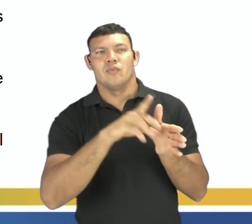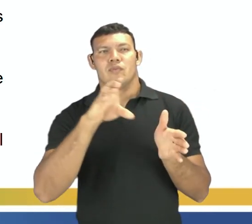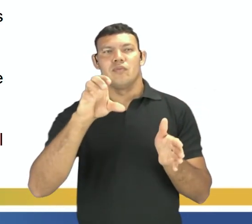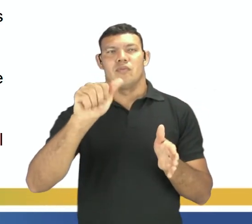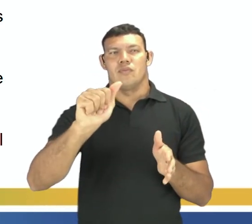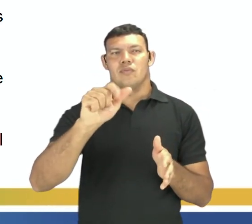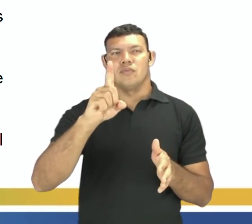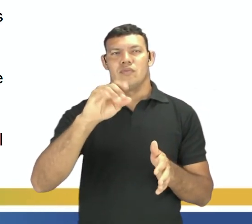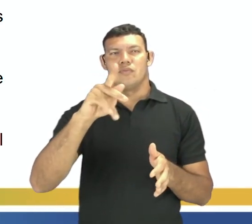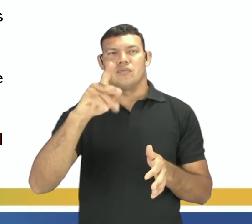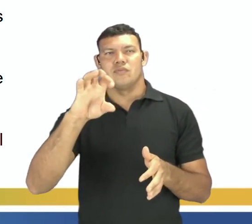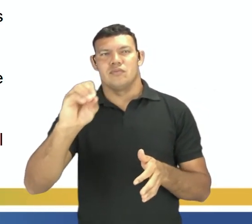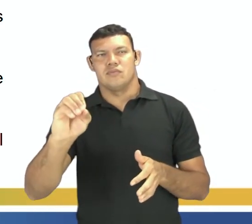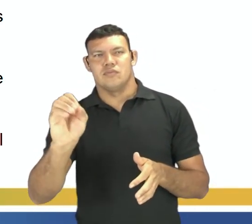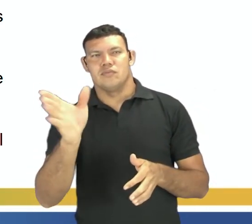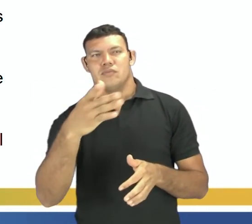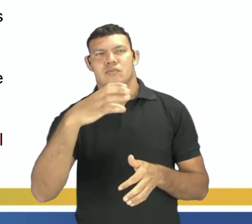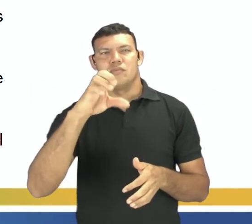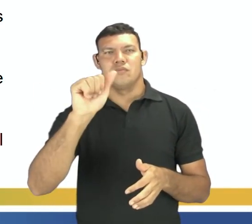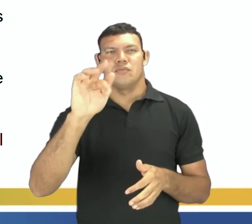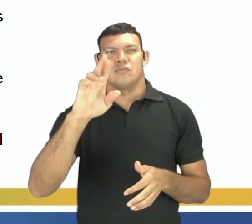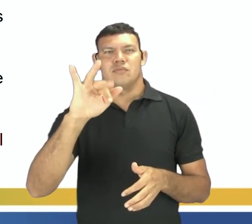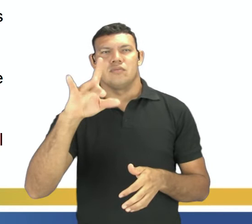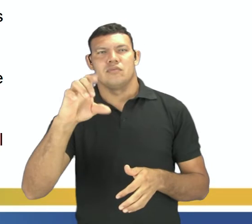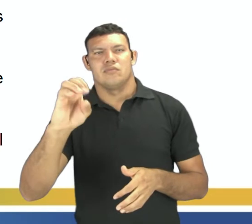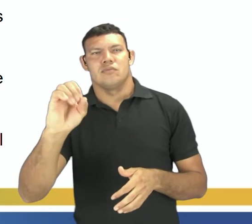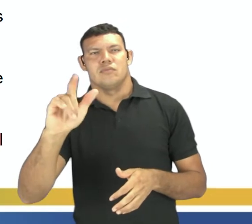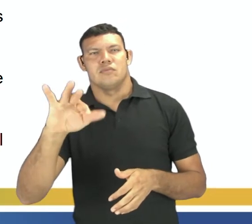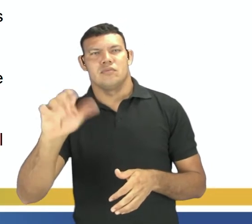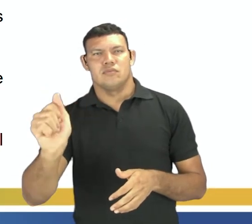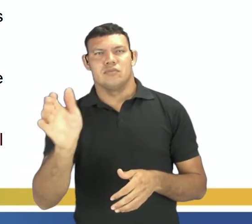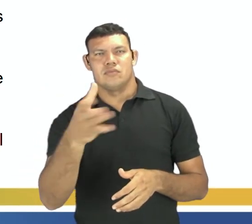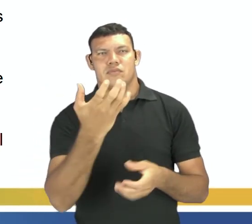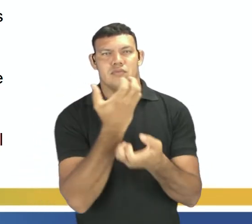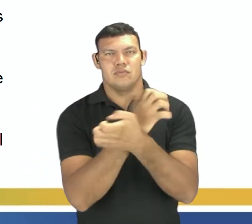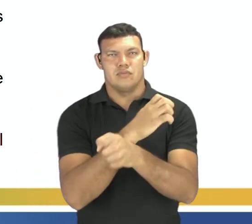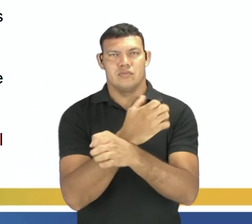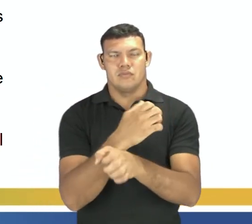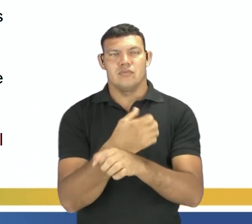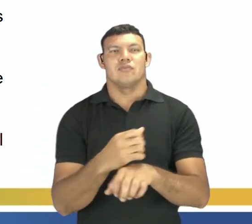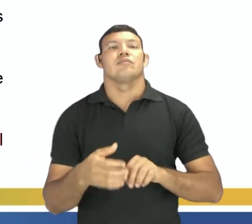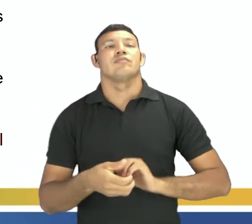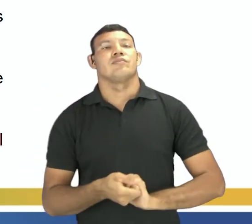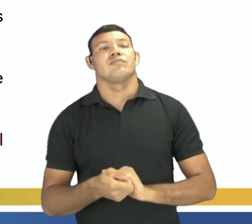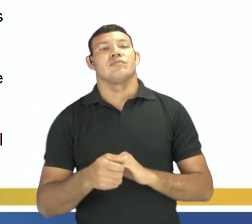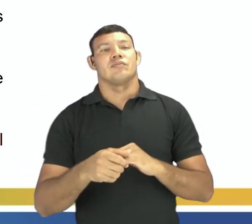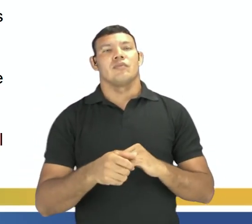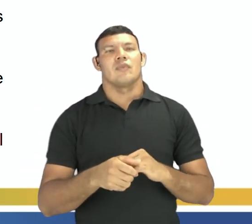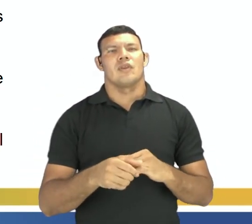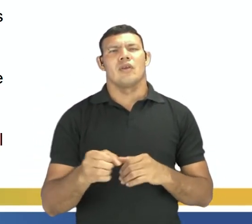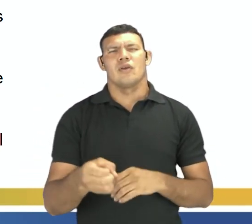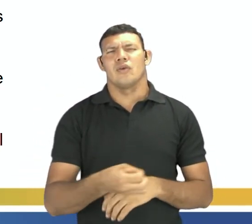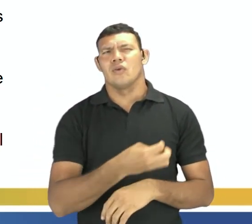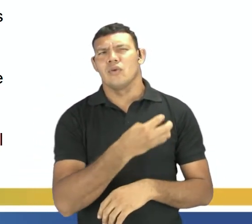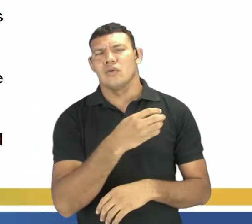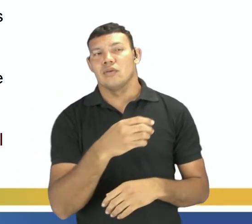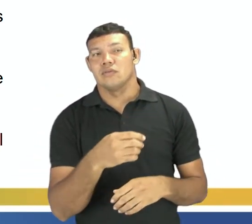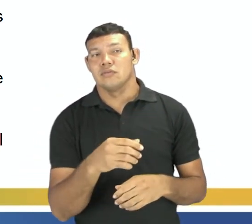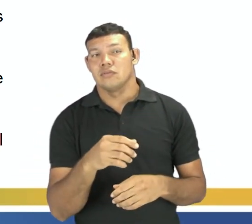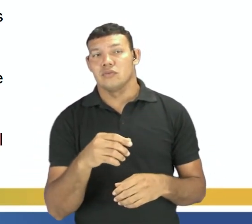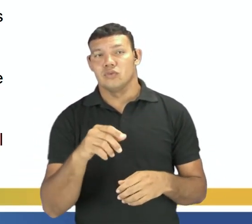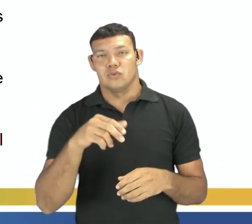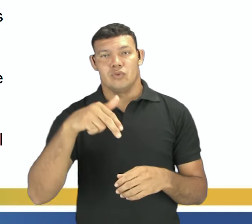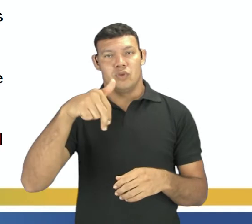hematopoiético. A outra, quando os neurônios, o axônio é ramificado, sendo responsável